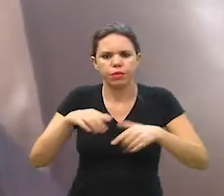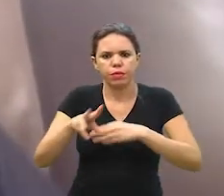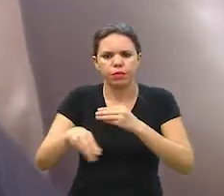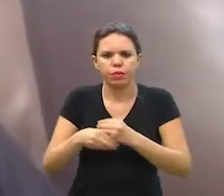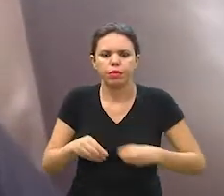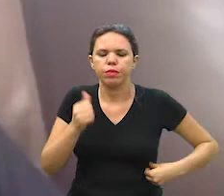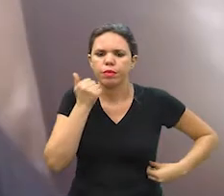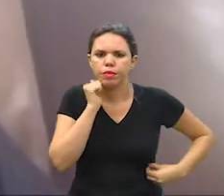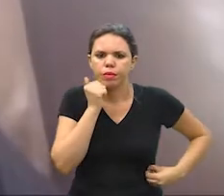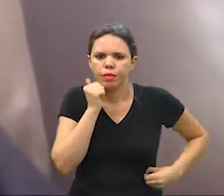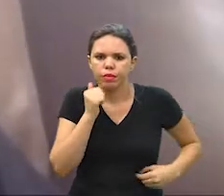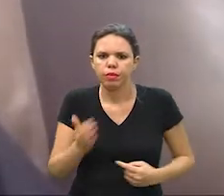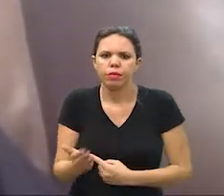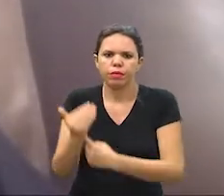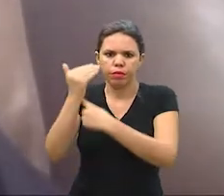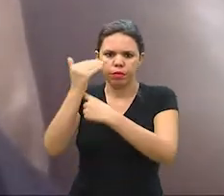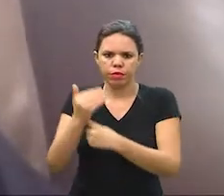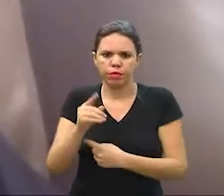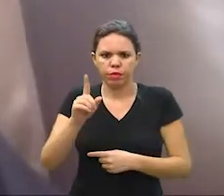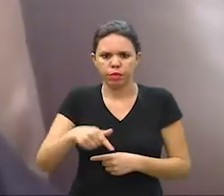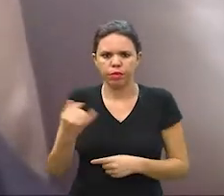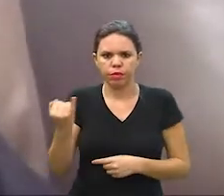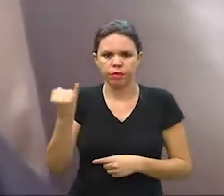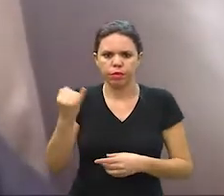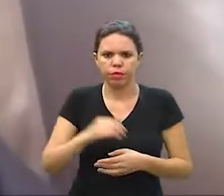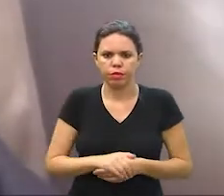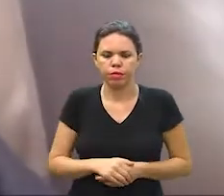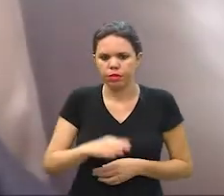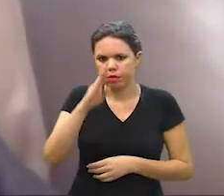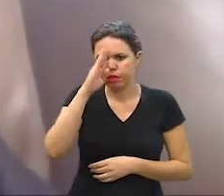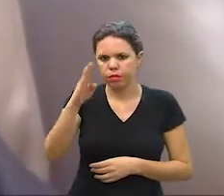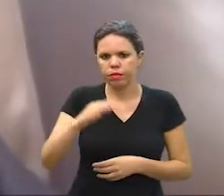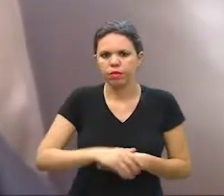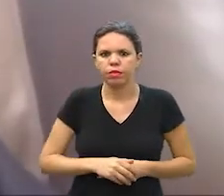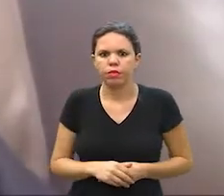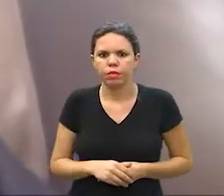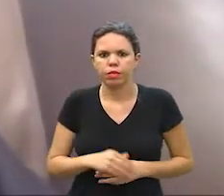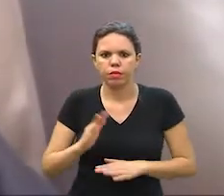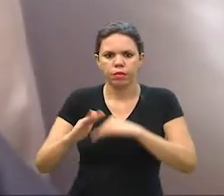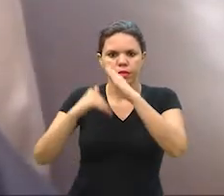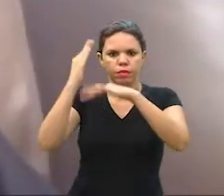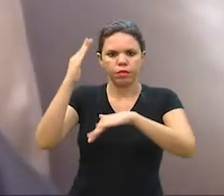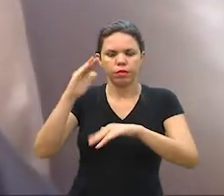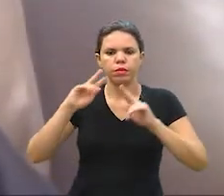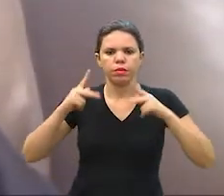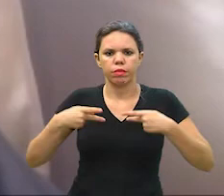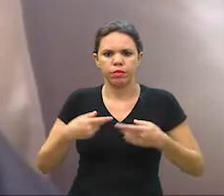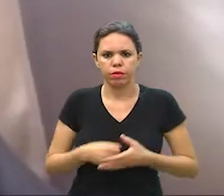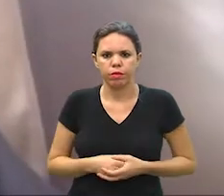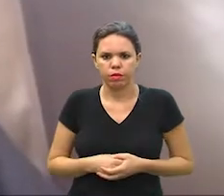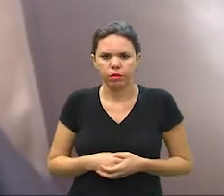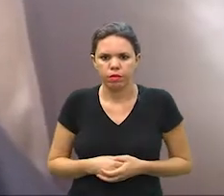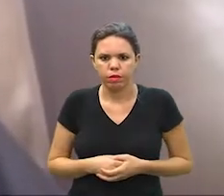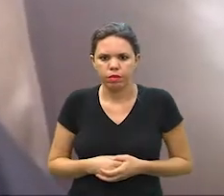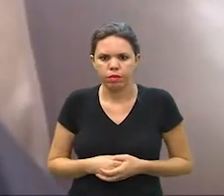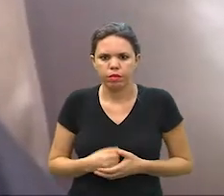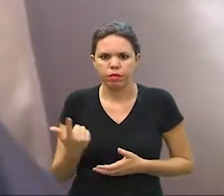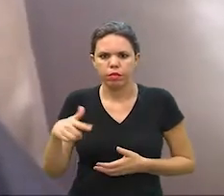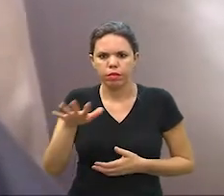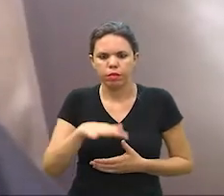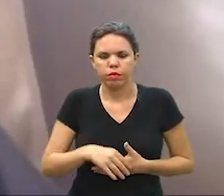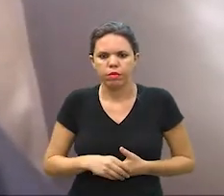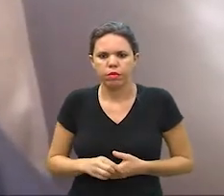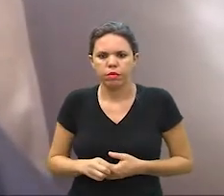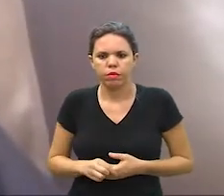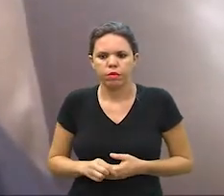atualização científica e tecnológica que é importante, é fundamental para o desenvolvimento da humanidade, mas, por outro